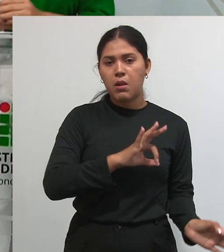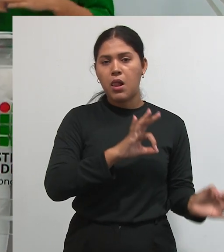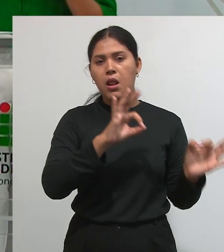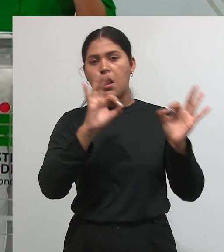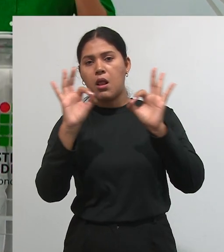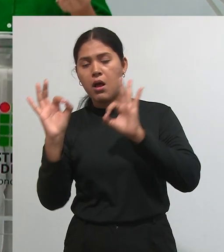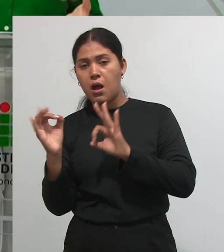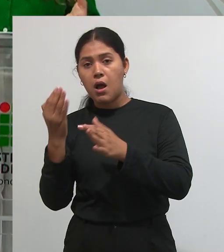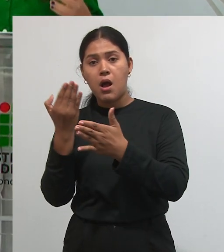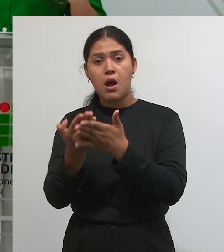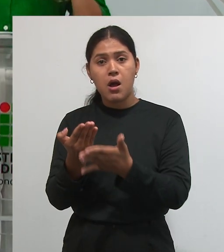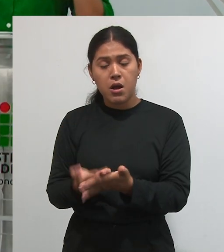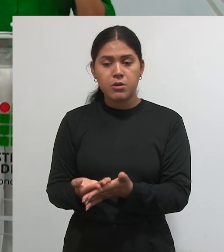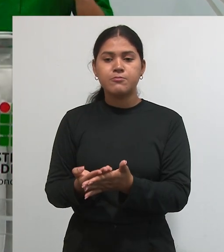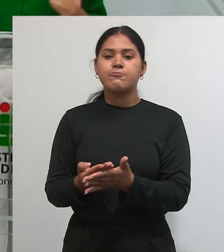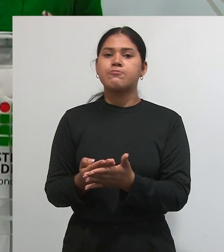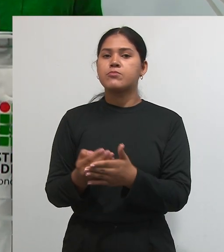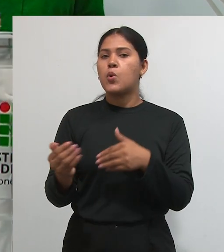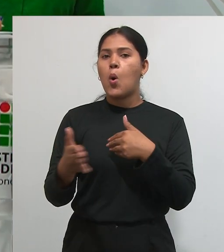vocês tenham compreendido.